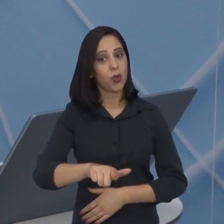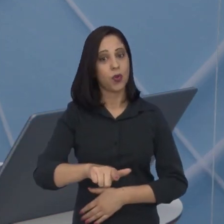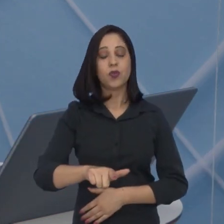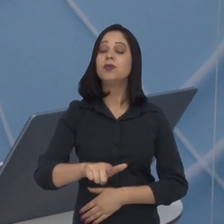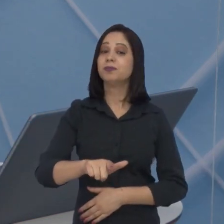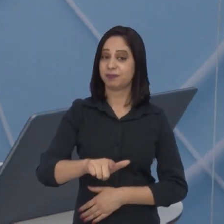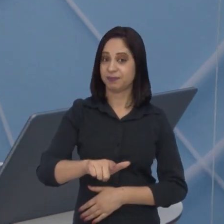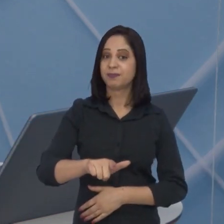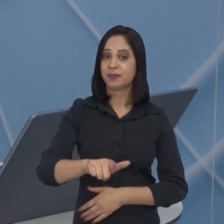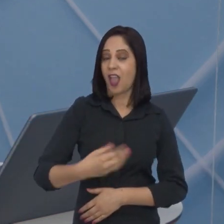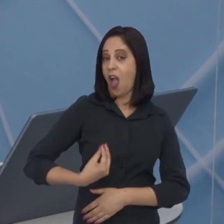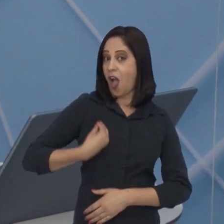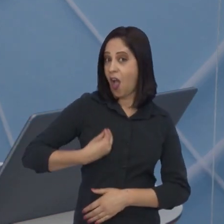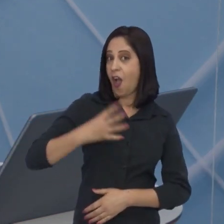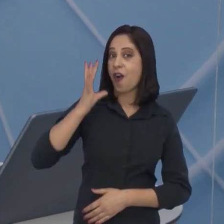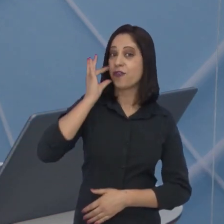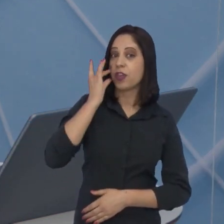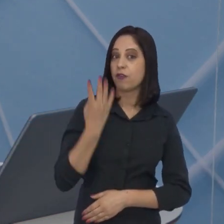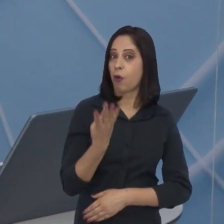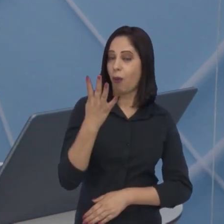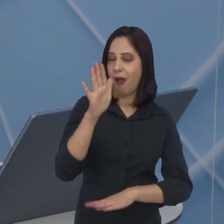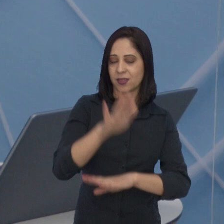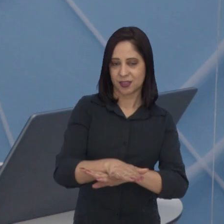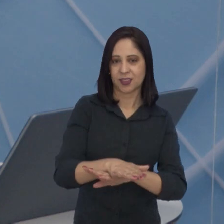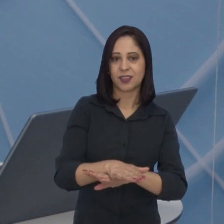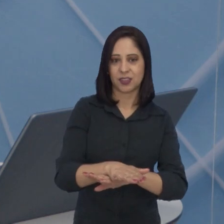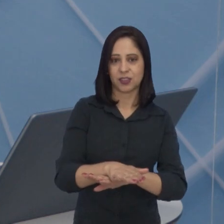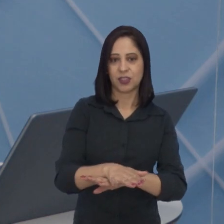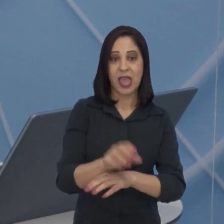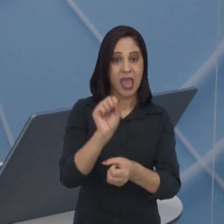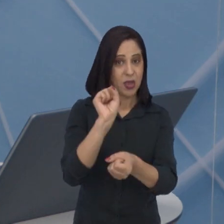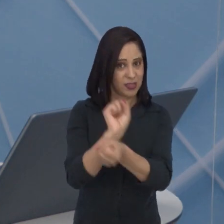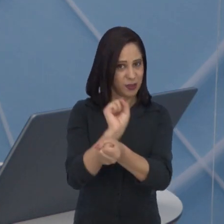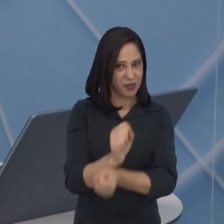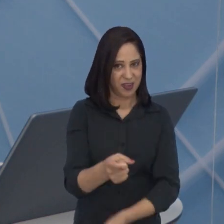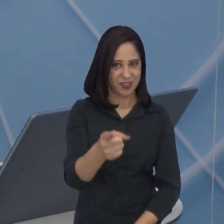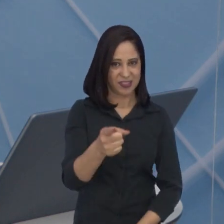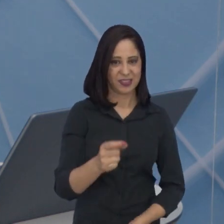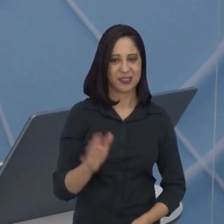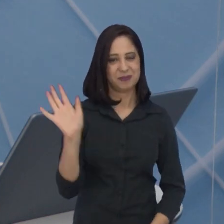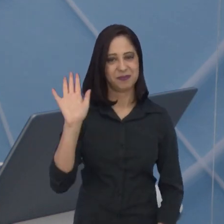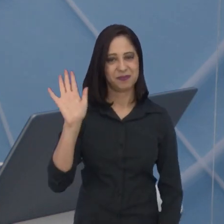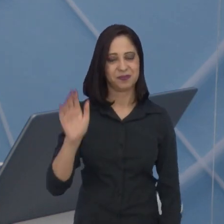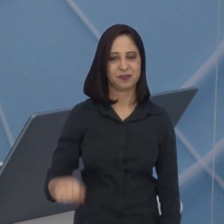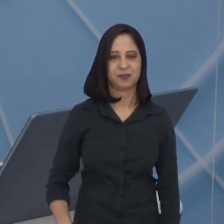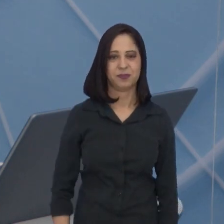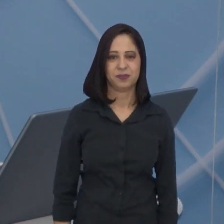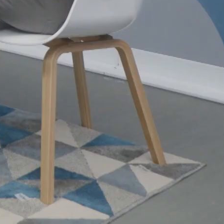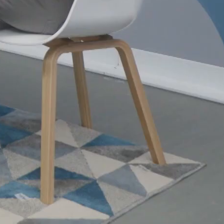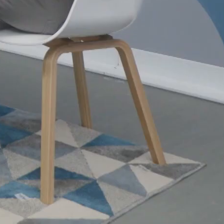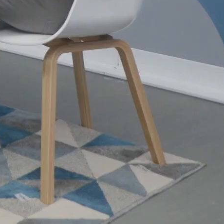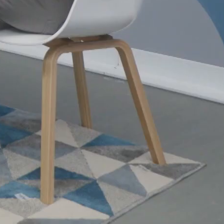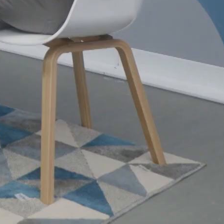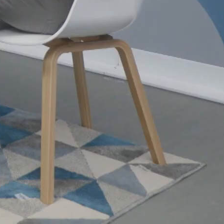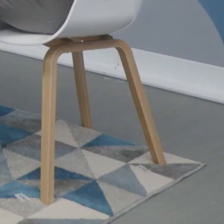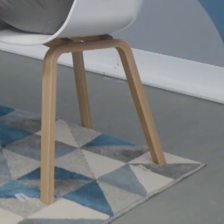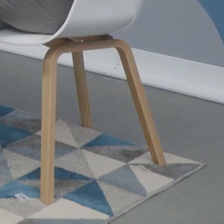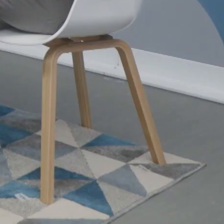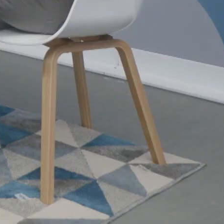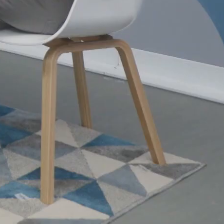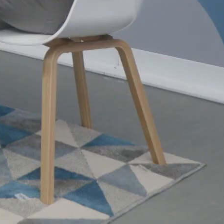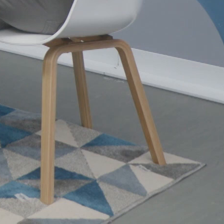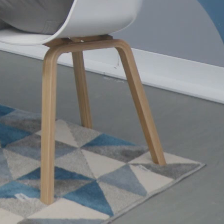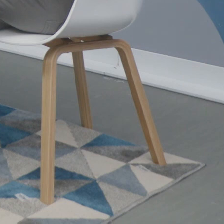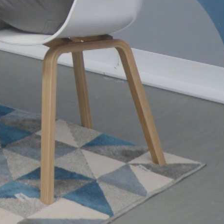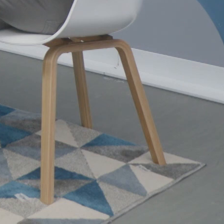uma vez ao vivo a partir das 4 horas da tarde. E eu espero vocês. Até mais!